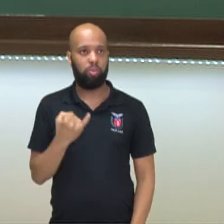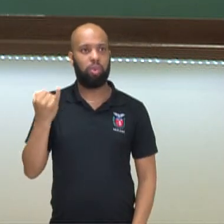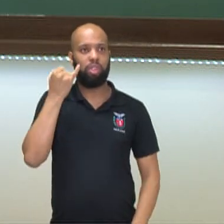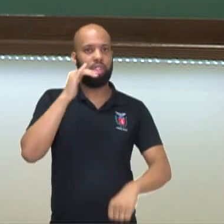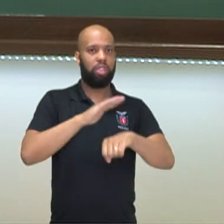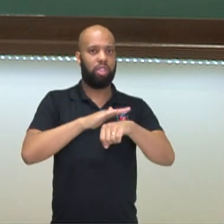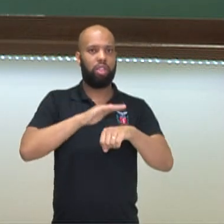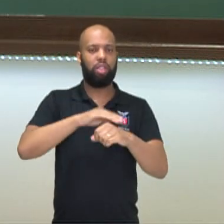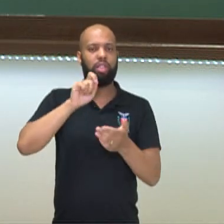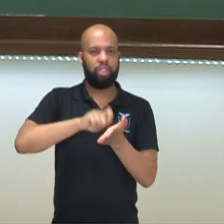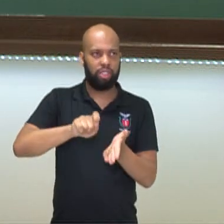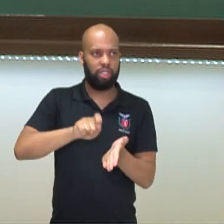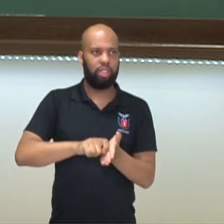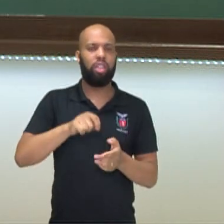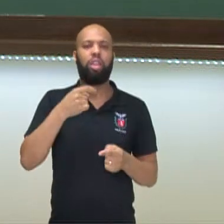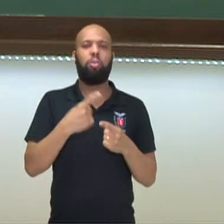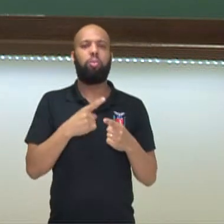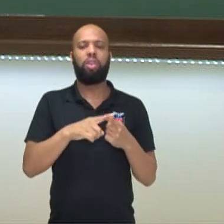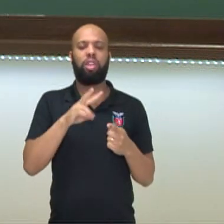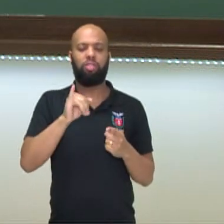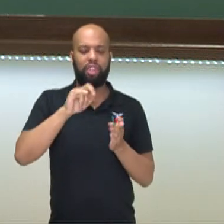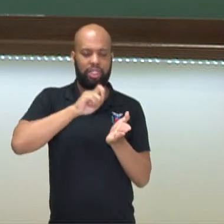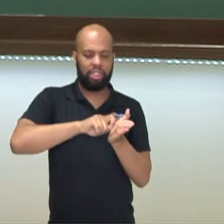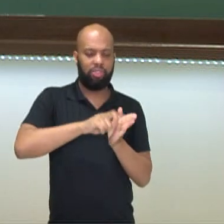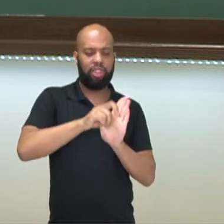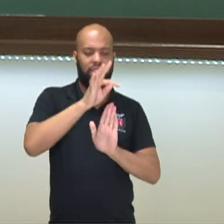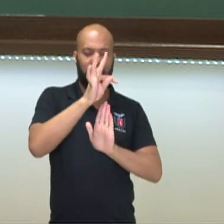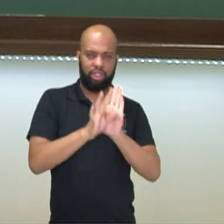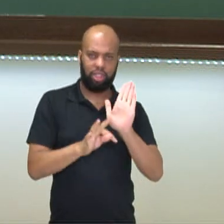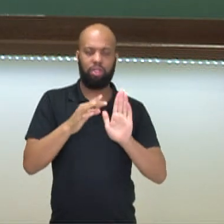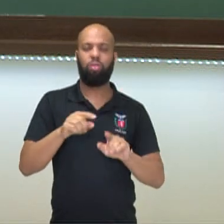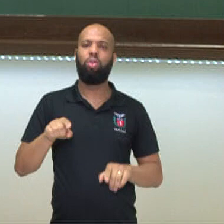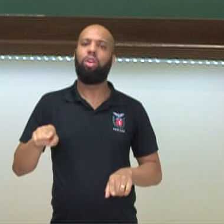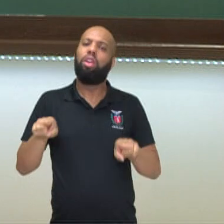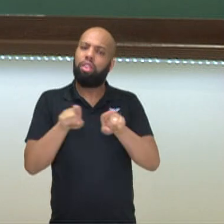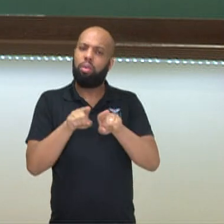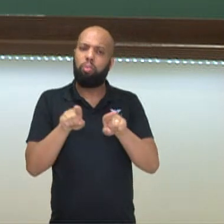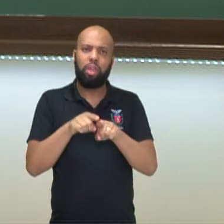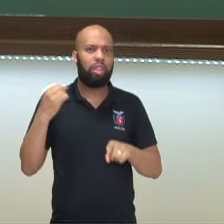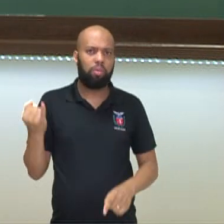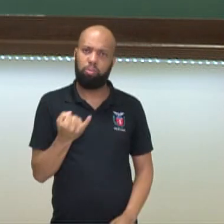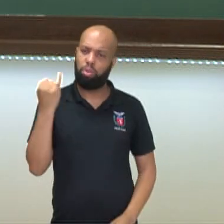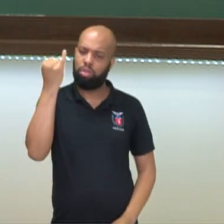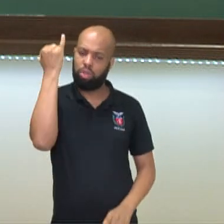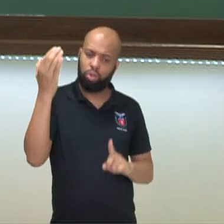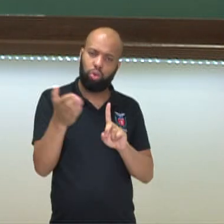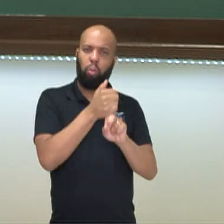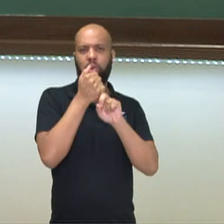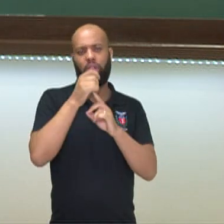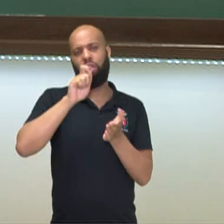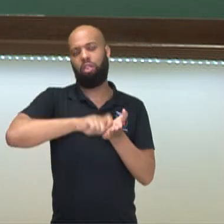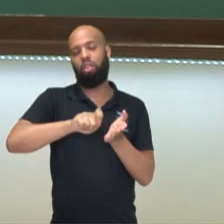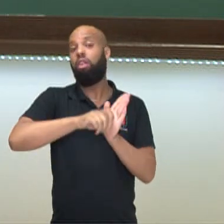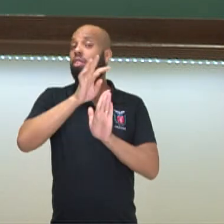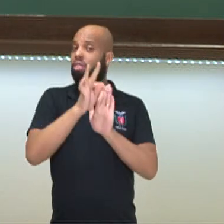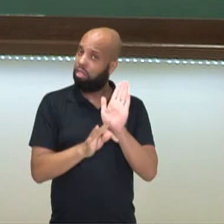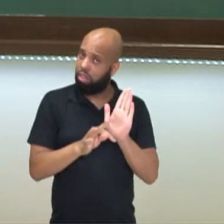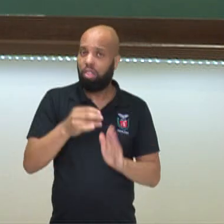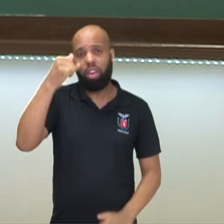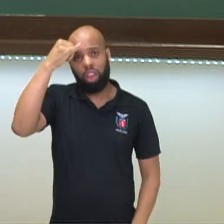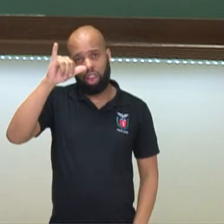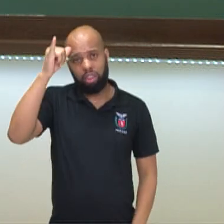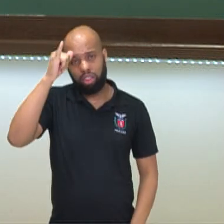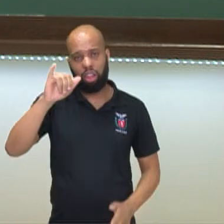hora de escrever. Você vai produzir um texto, saber ter o domínio é importante, para que você não